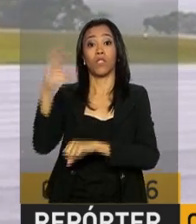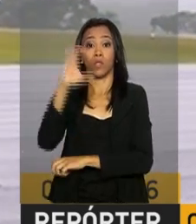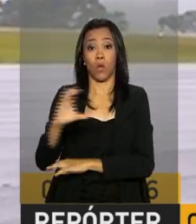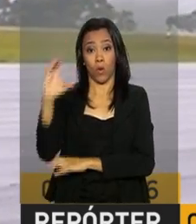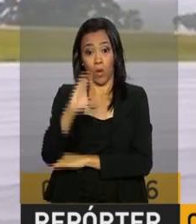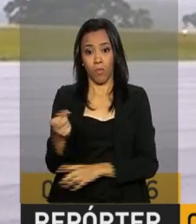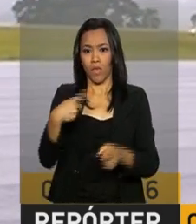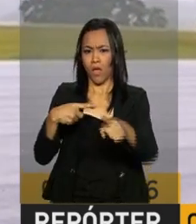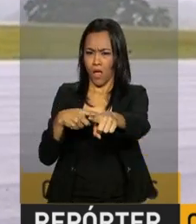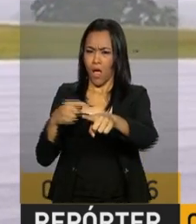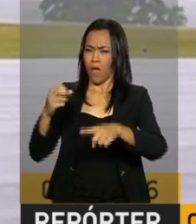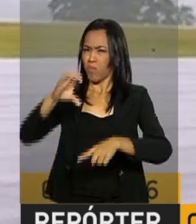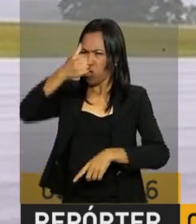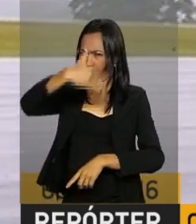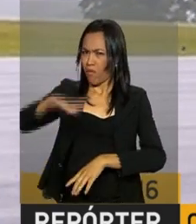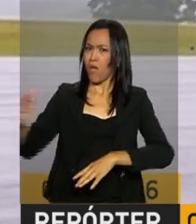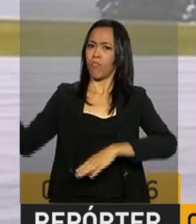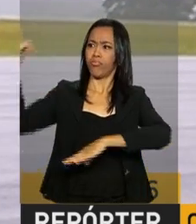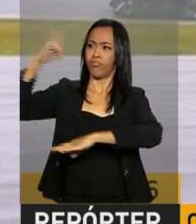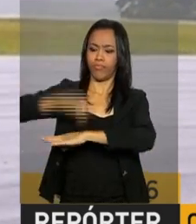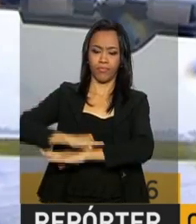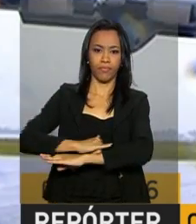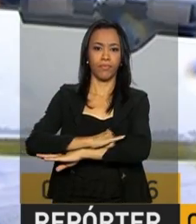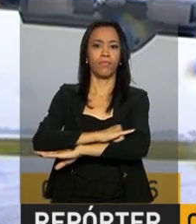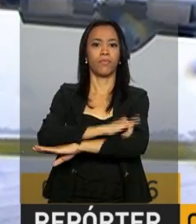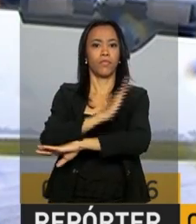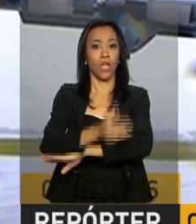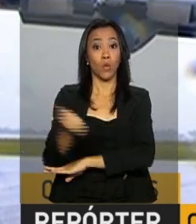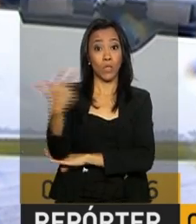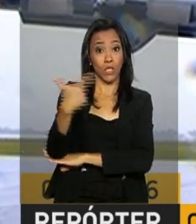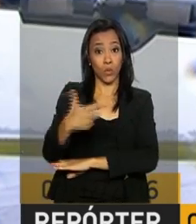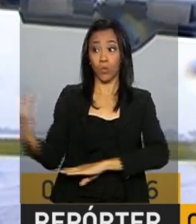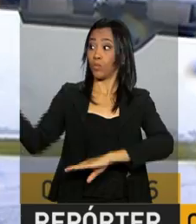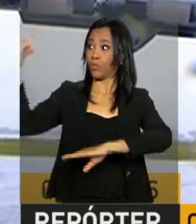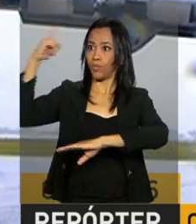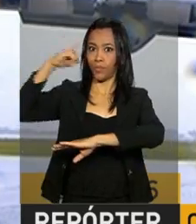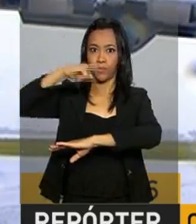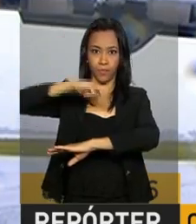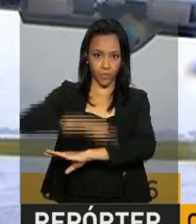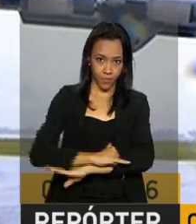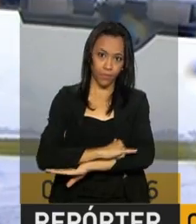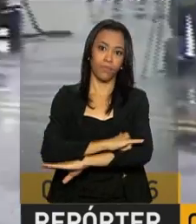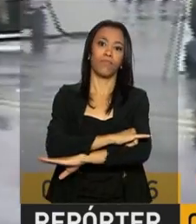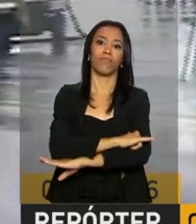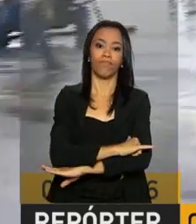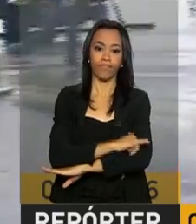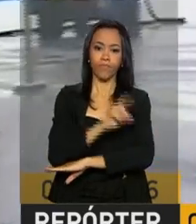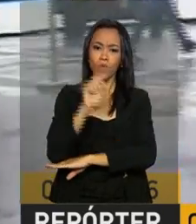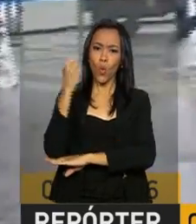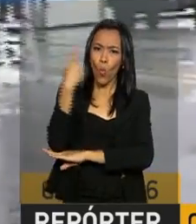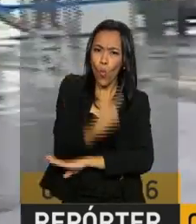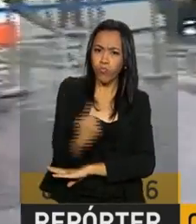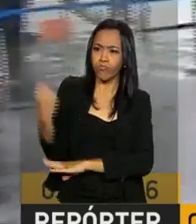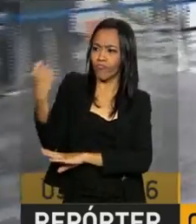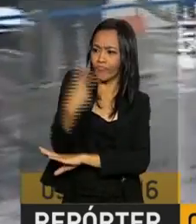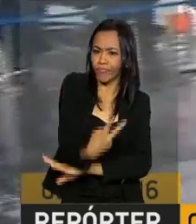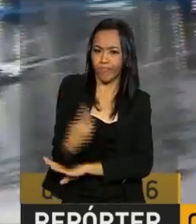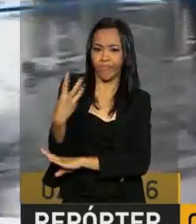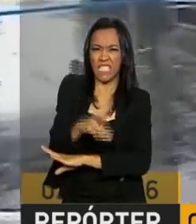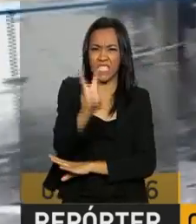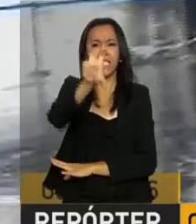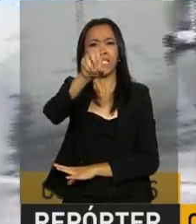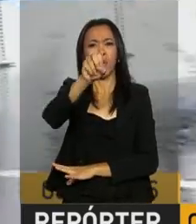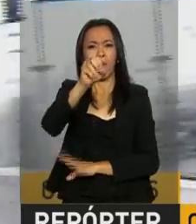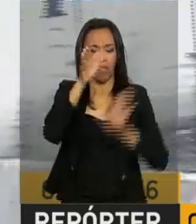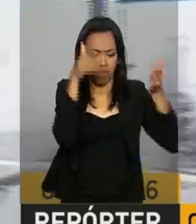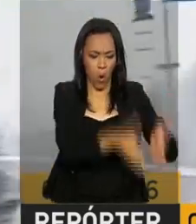o primeiro avião da Força Aérea Brasileira pousou e o segundo veio logo em seguida. Um a um, os 50